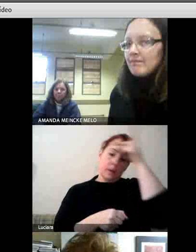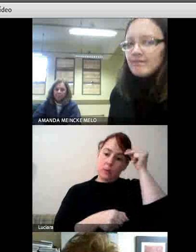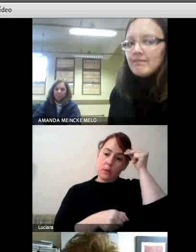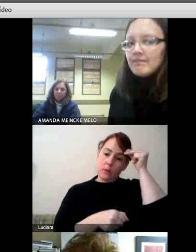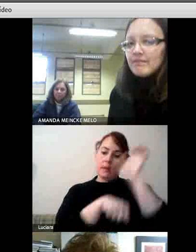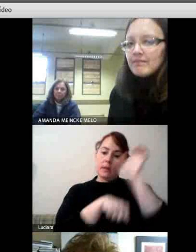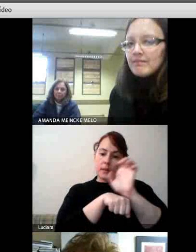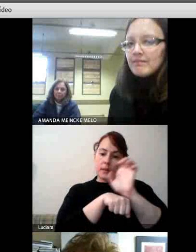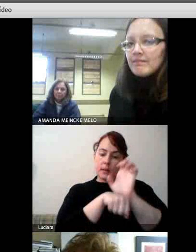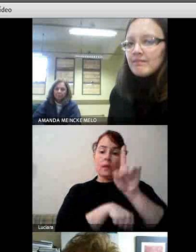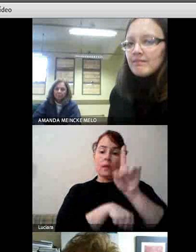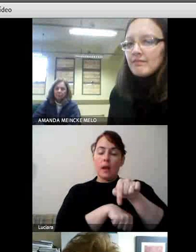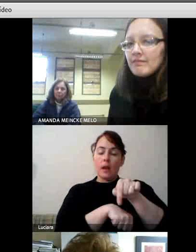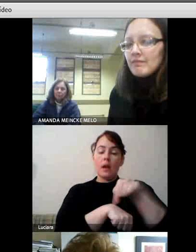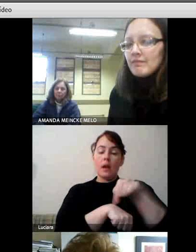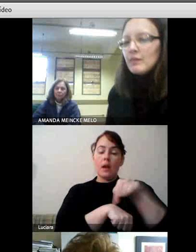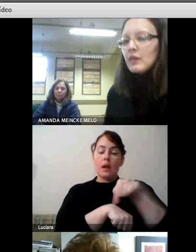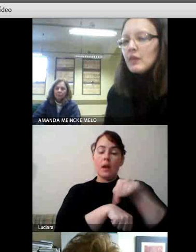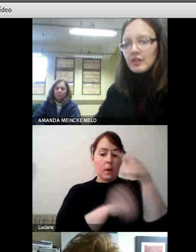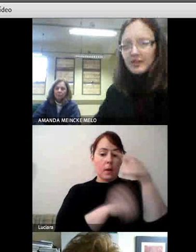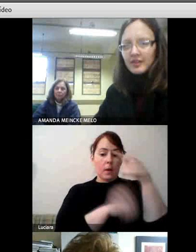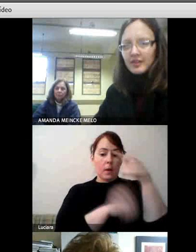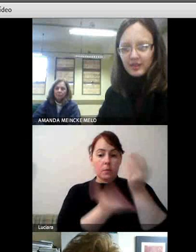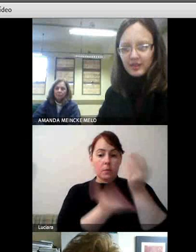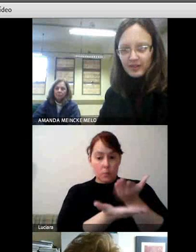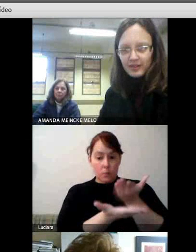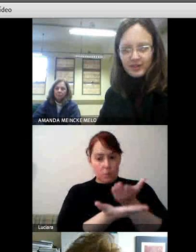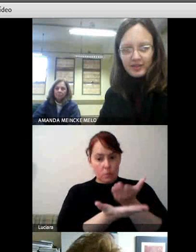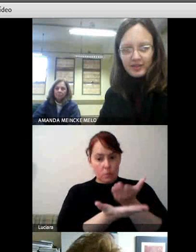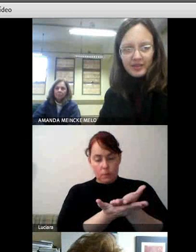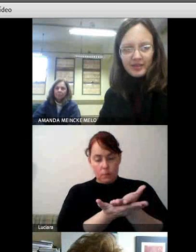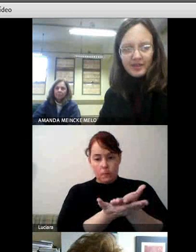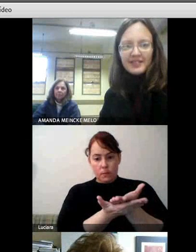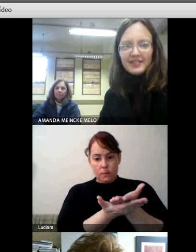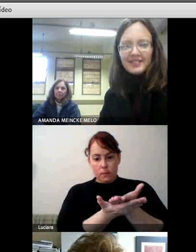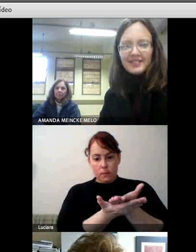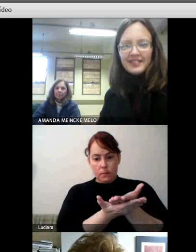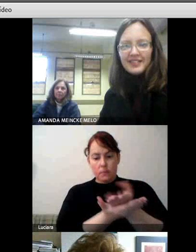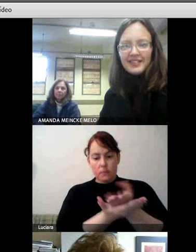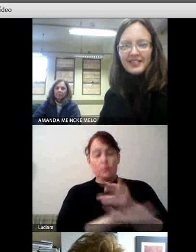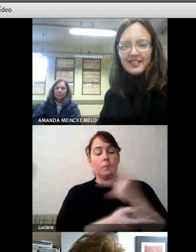de formação junto às secretarias de educação, junto às